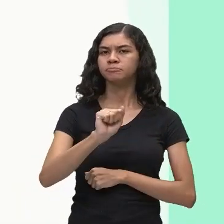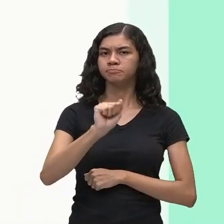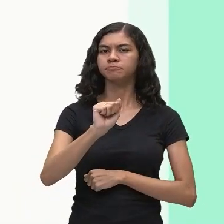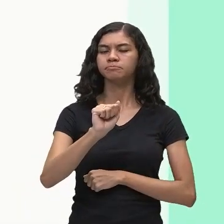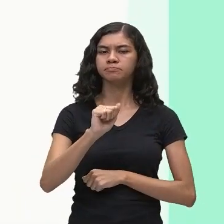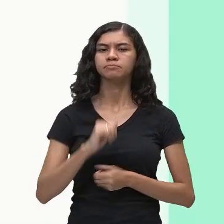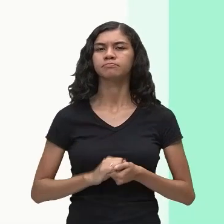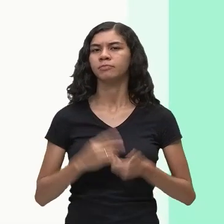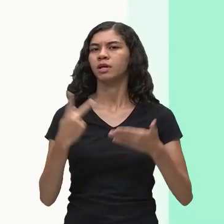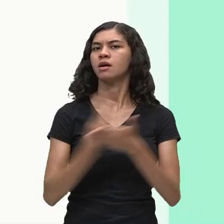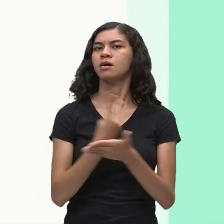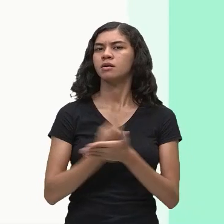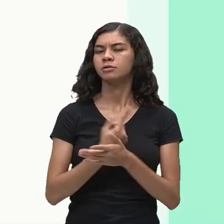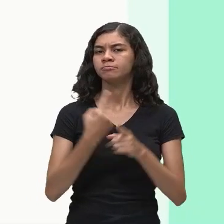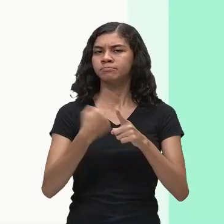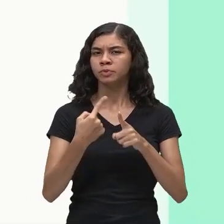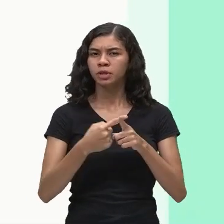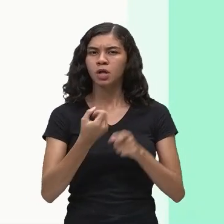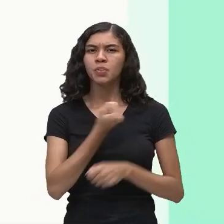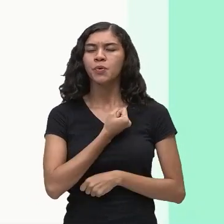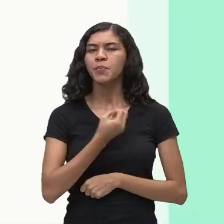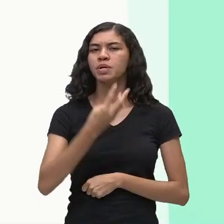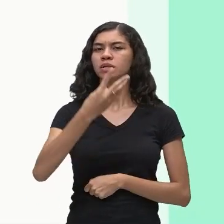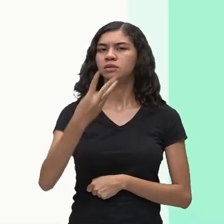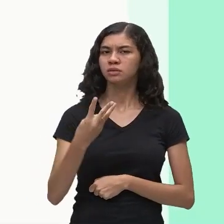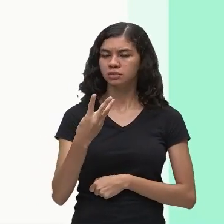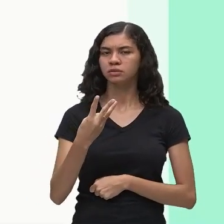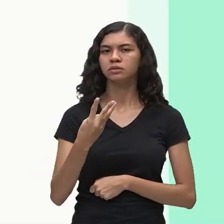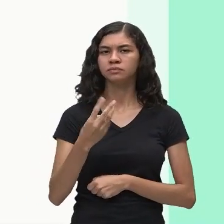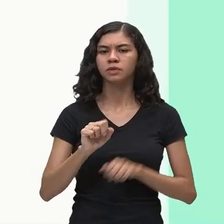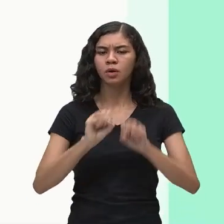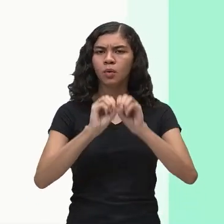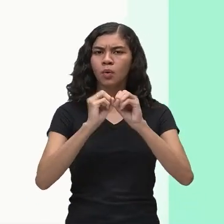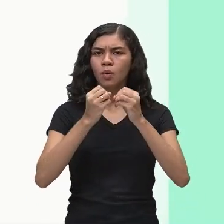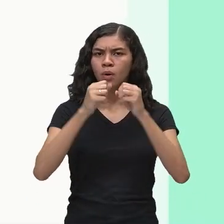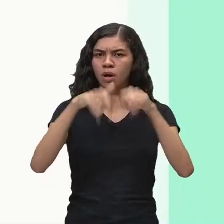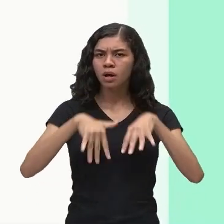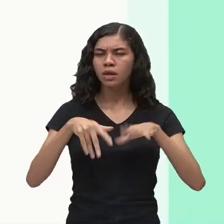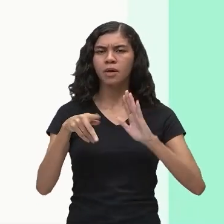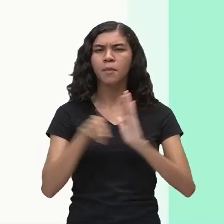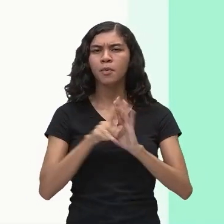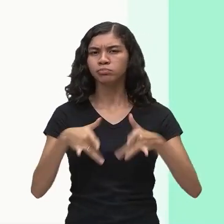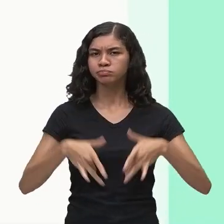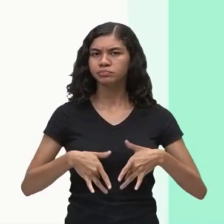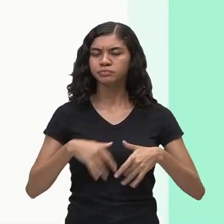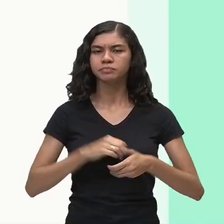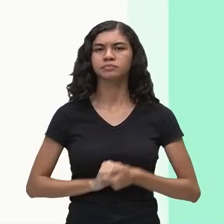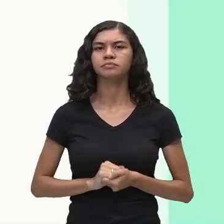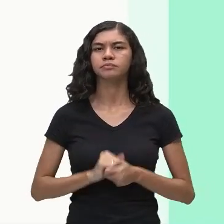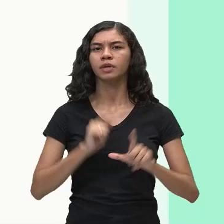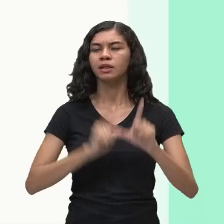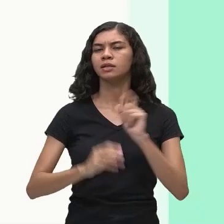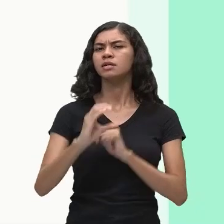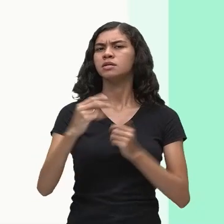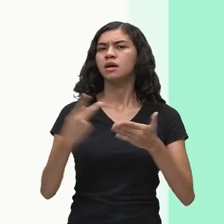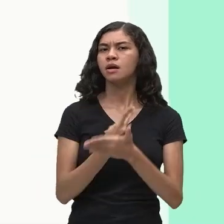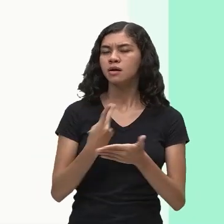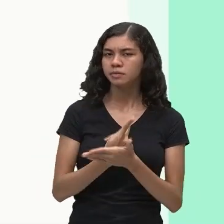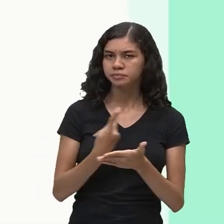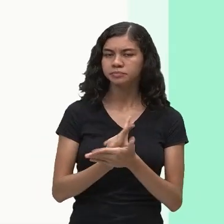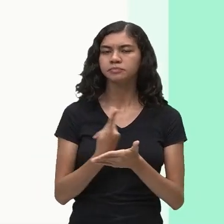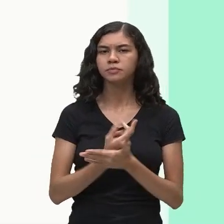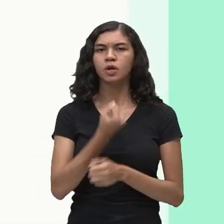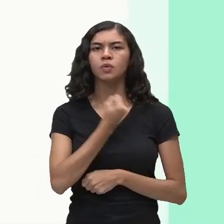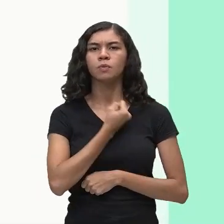estava incorreta porque o número 3 corresponde às glândulas suprarrenais. A letra C estava incorreta porque o